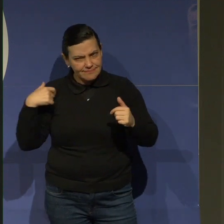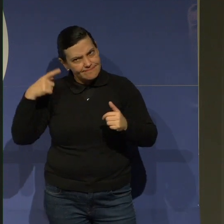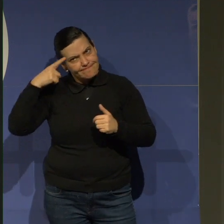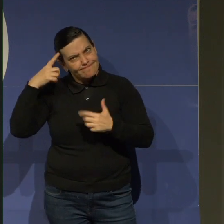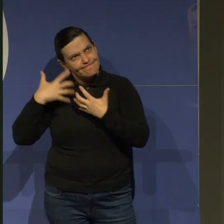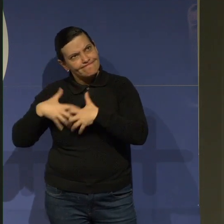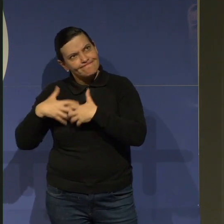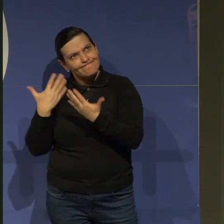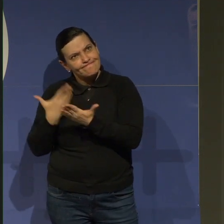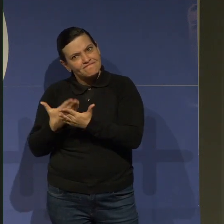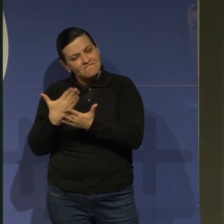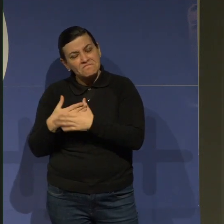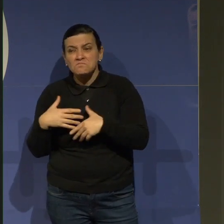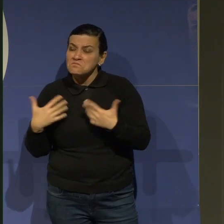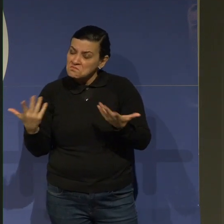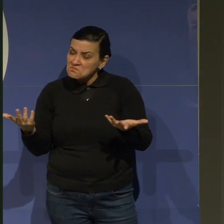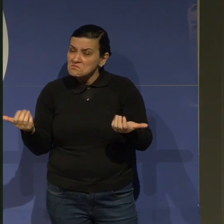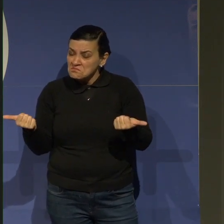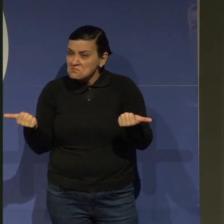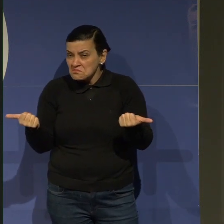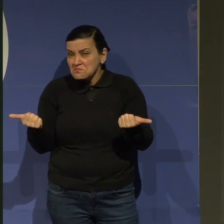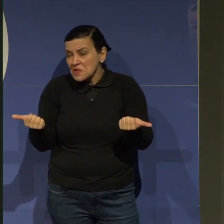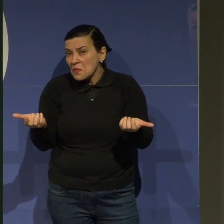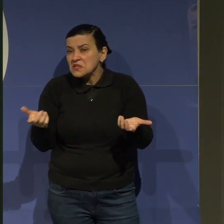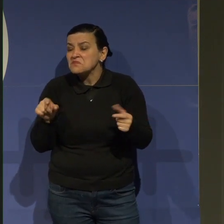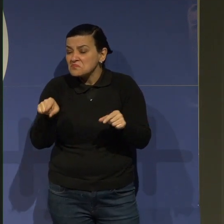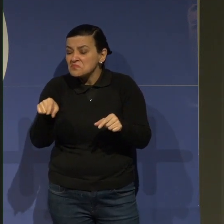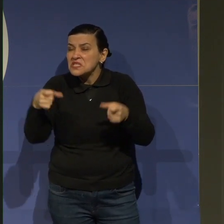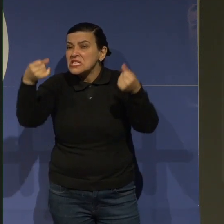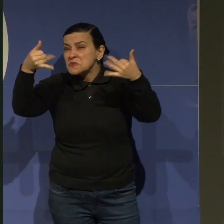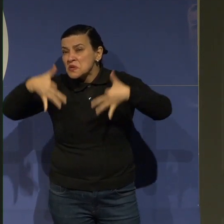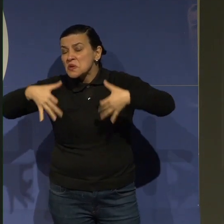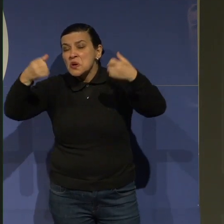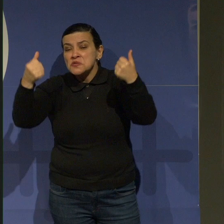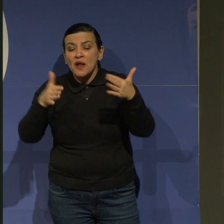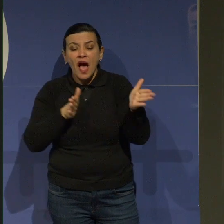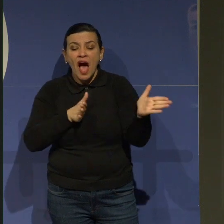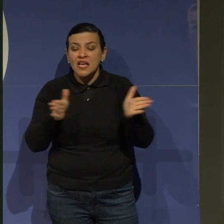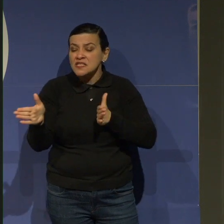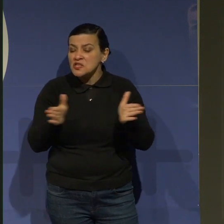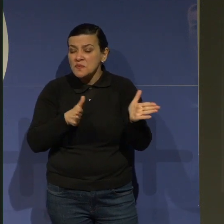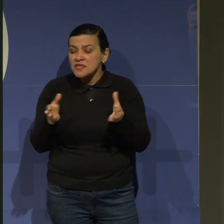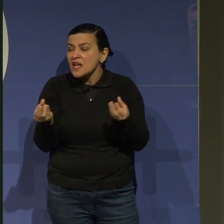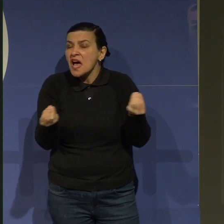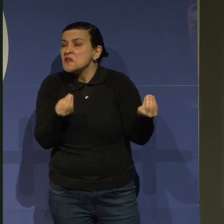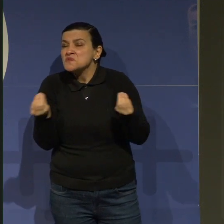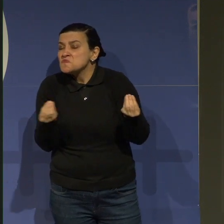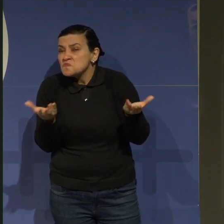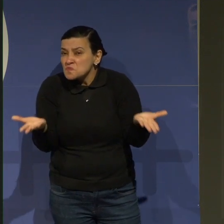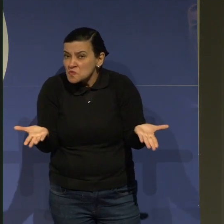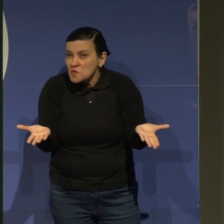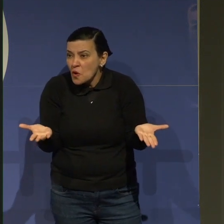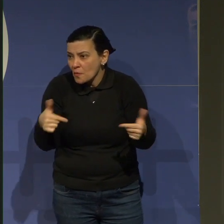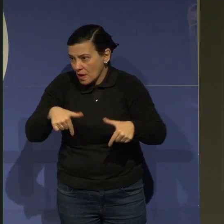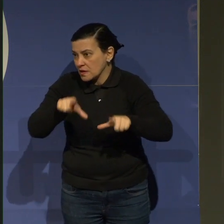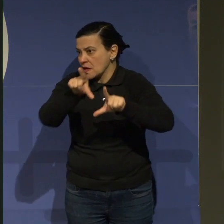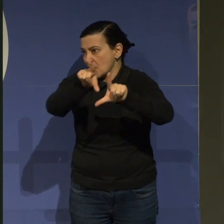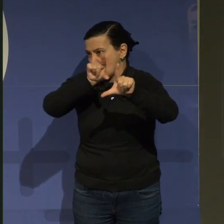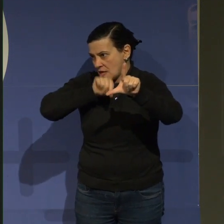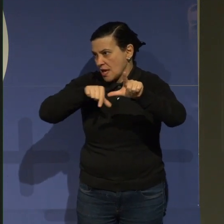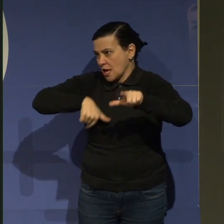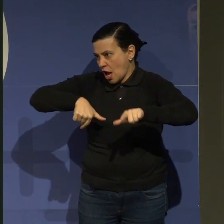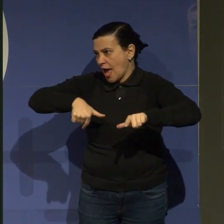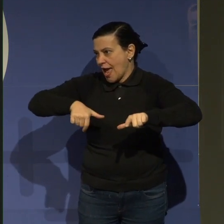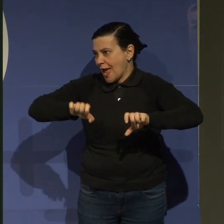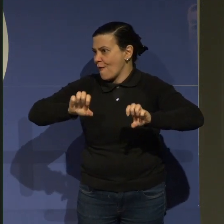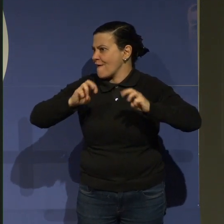Isa, o que tem a ver com isso tudo, com acessibilidade? Porque, afinal de contas, a gente está no Link, que é o maior evento de